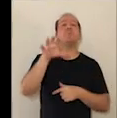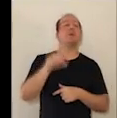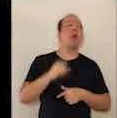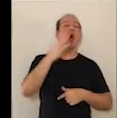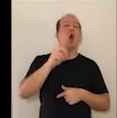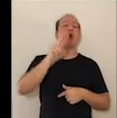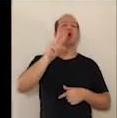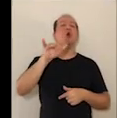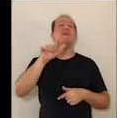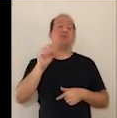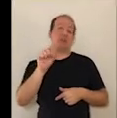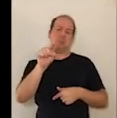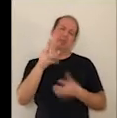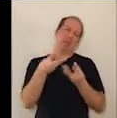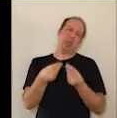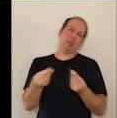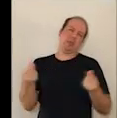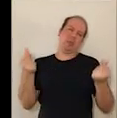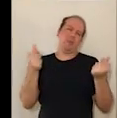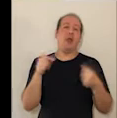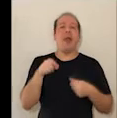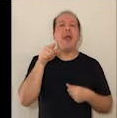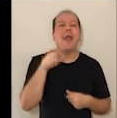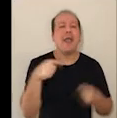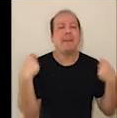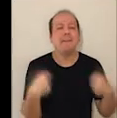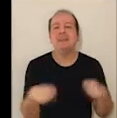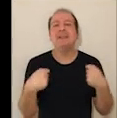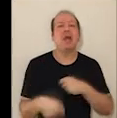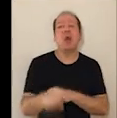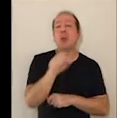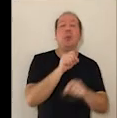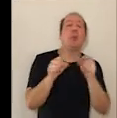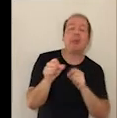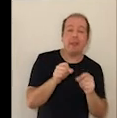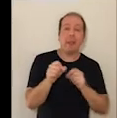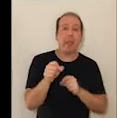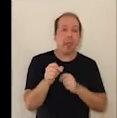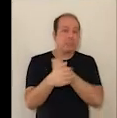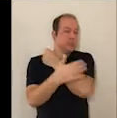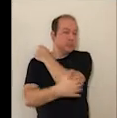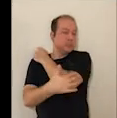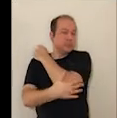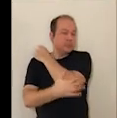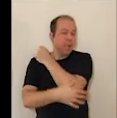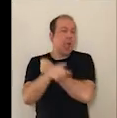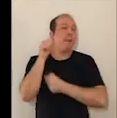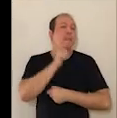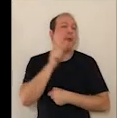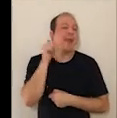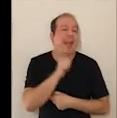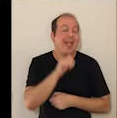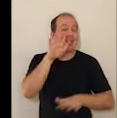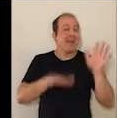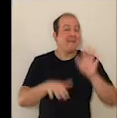agarrar Corvino? Por onde ele for mais sensível, naturalmente. Ele tem os ciúmes doentio da mulher. E se